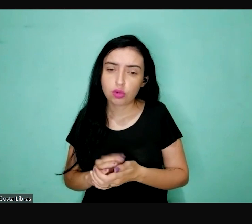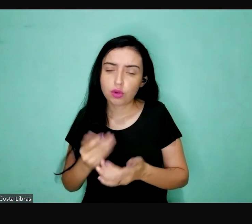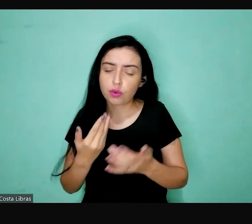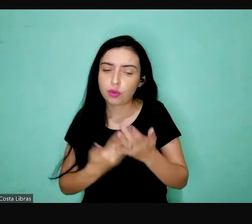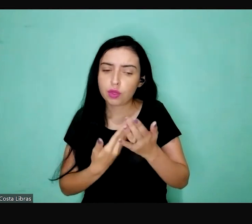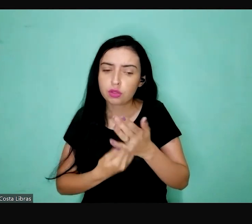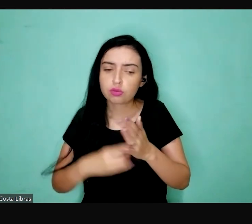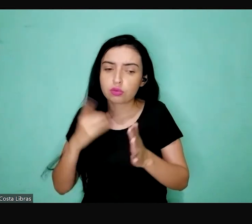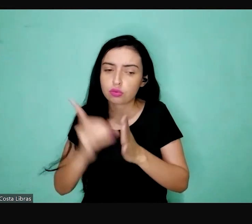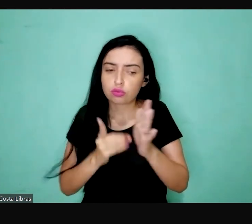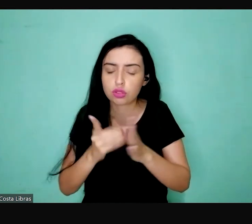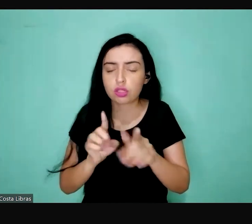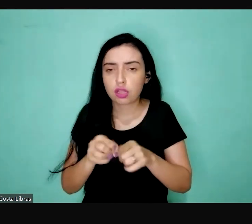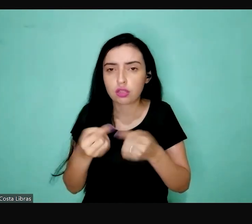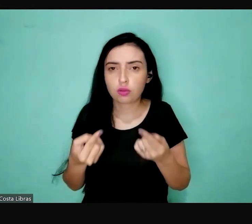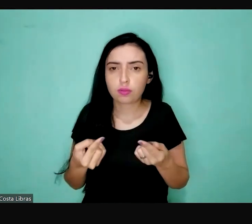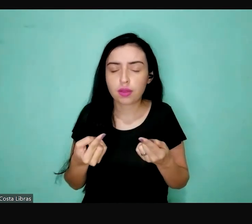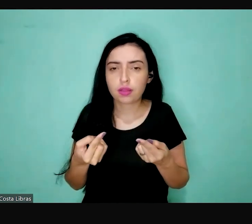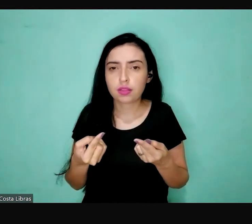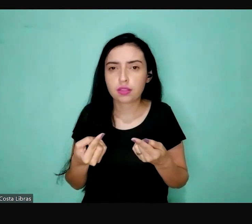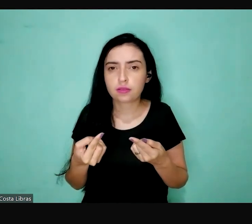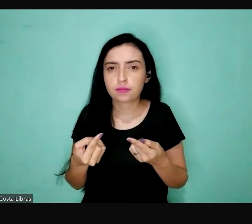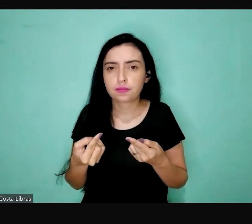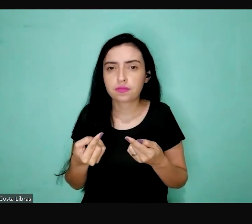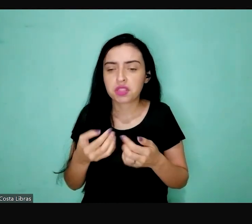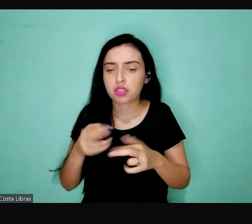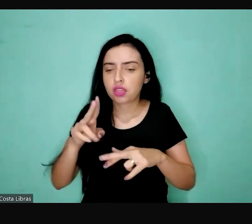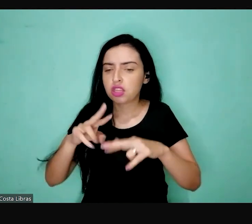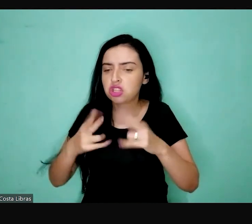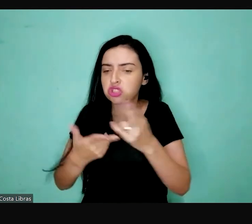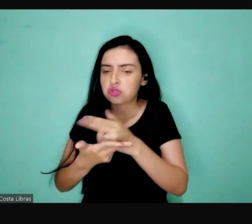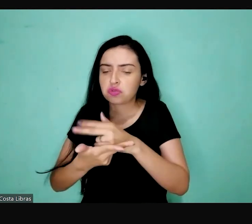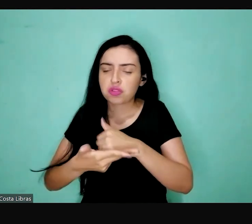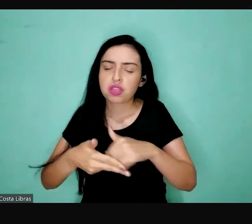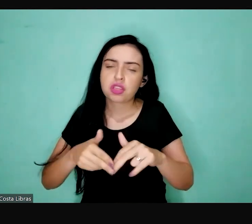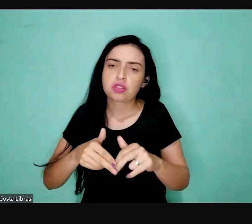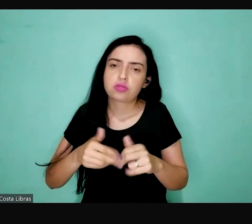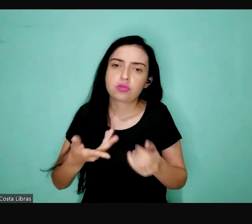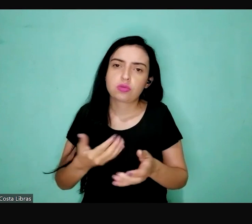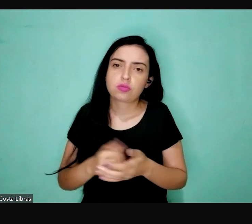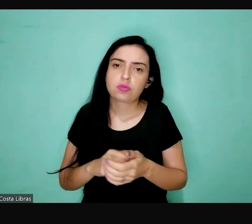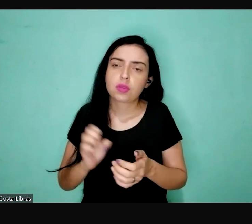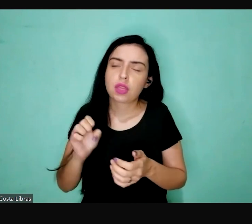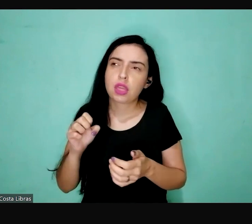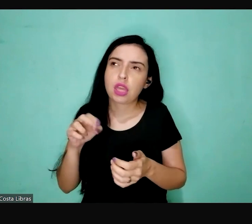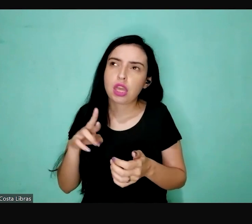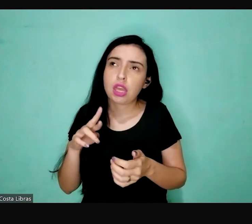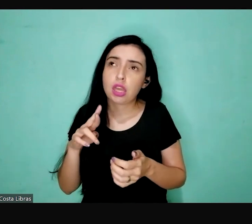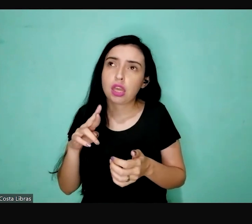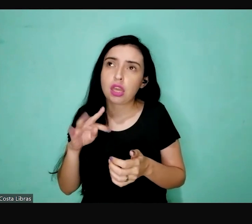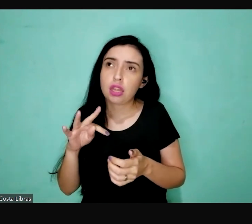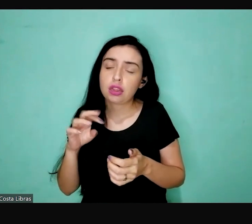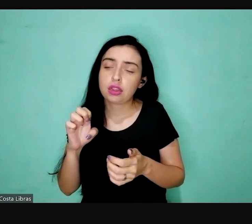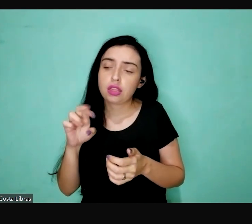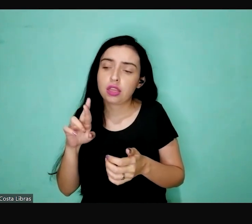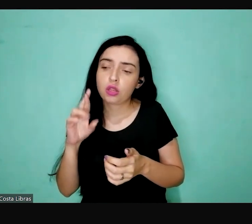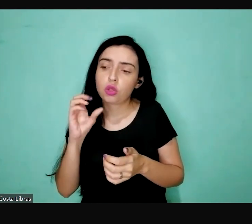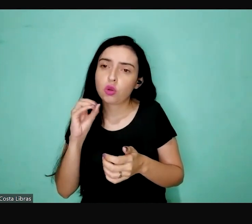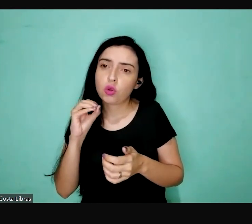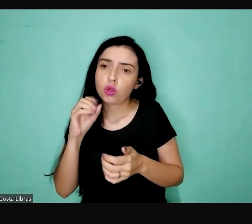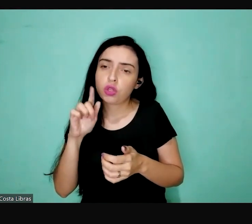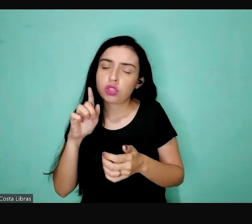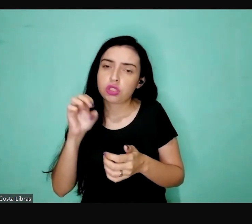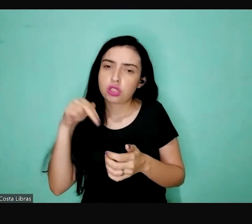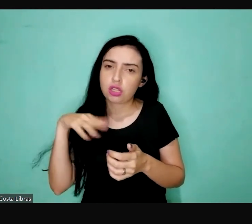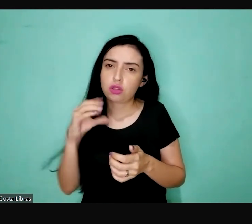tudo mais heterogêneo. Mas também a heterogeneidade vem pela força do